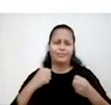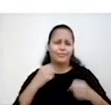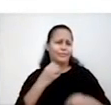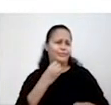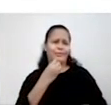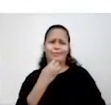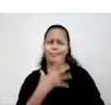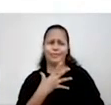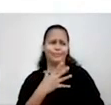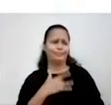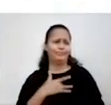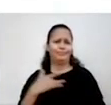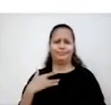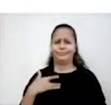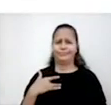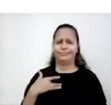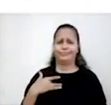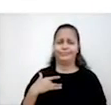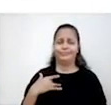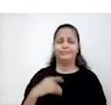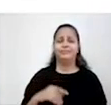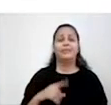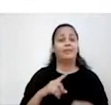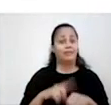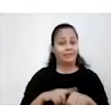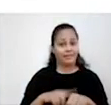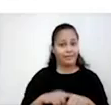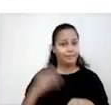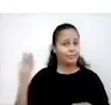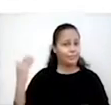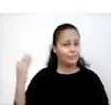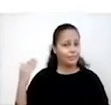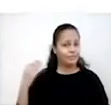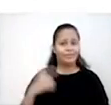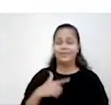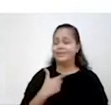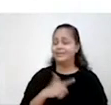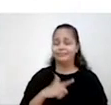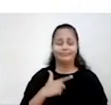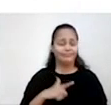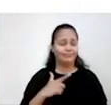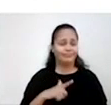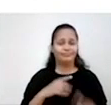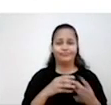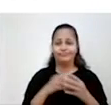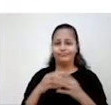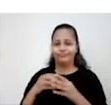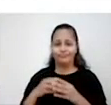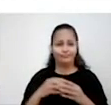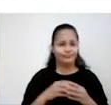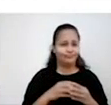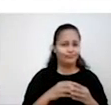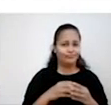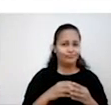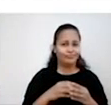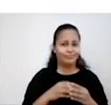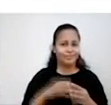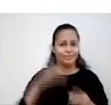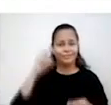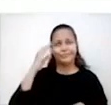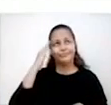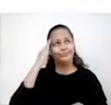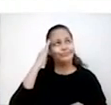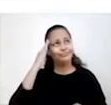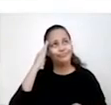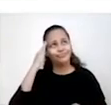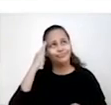não ia ser bom para eles. Naquele momento, não houve campanhas de conscientização para